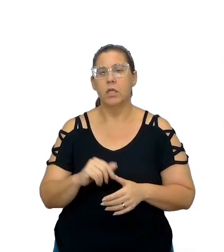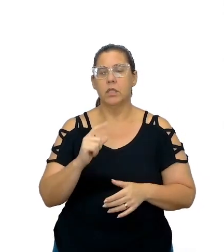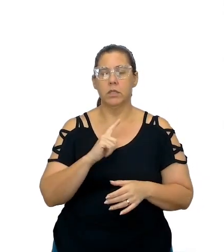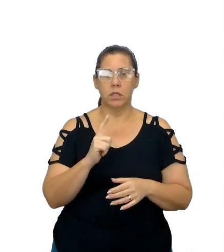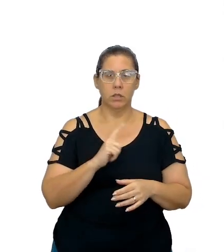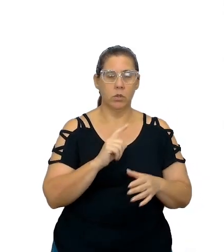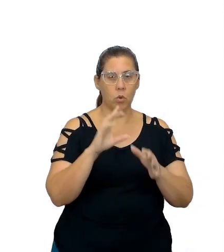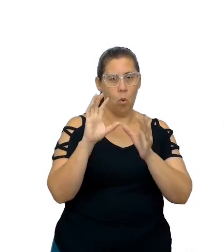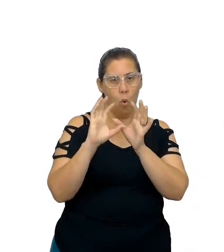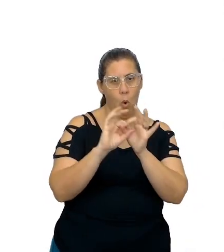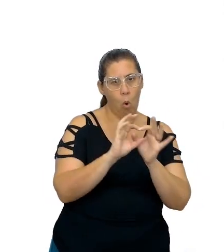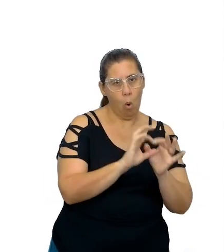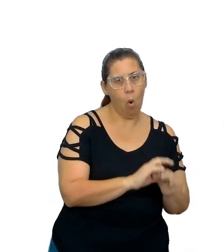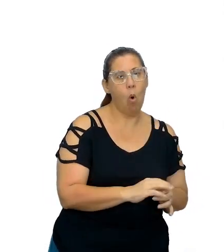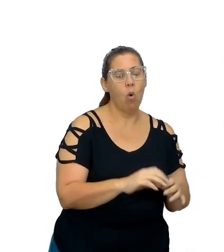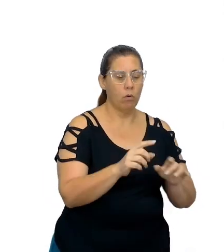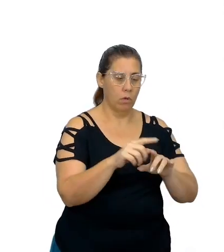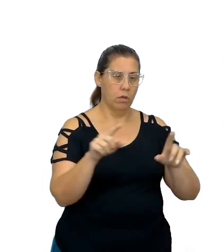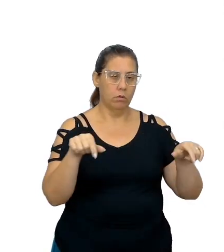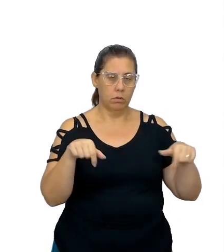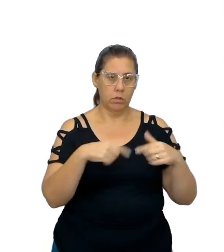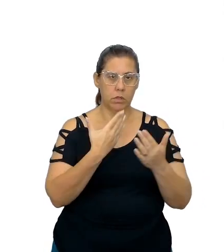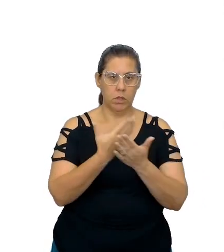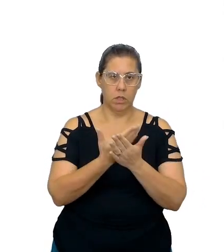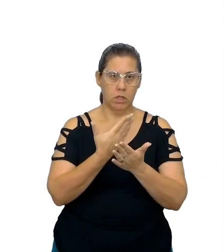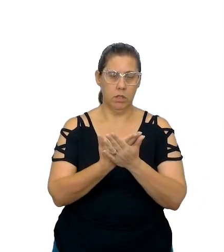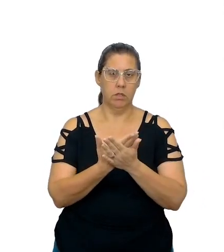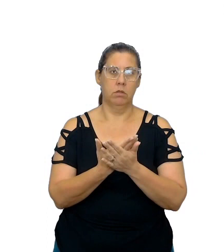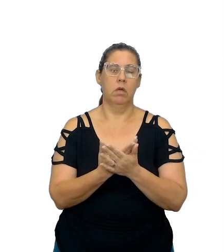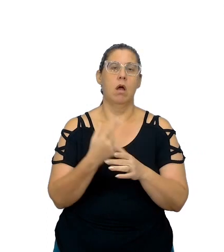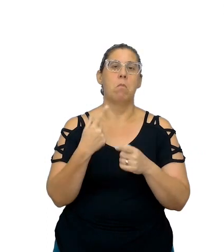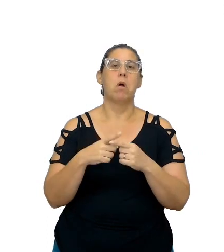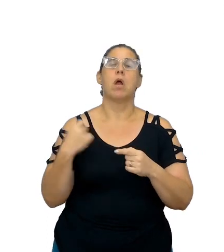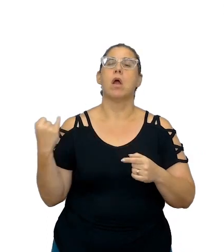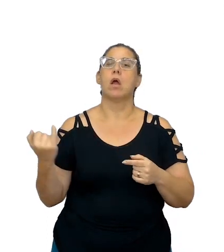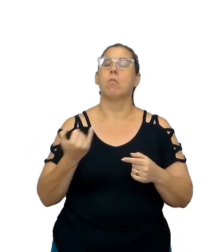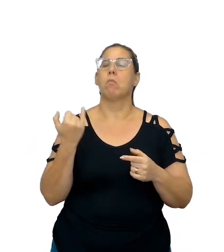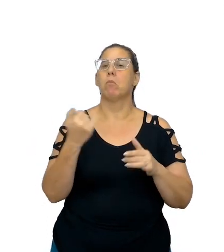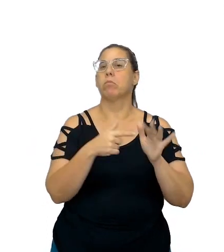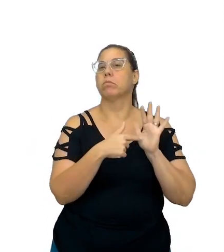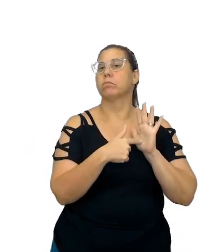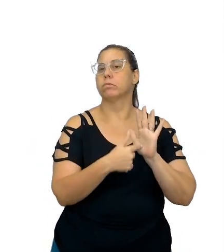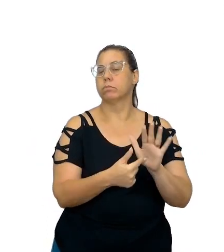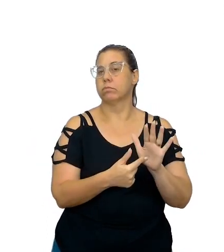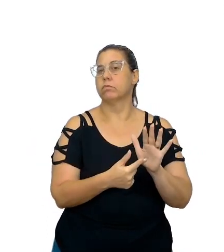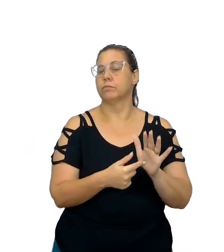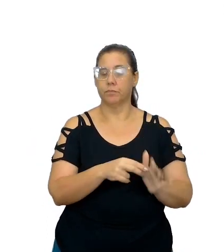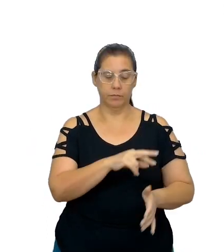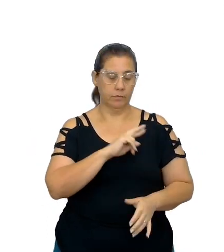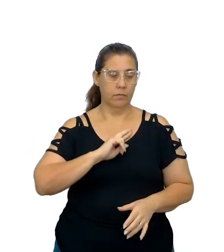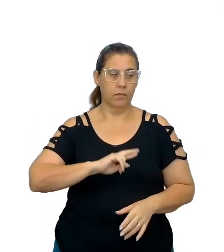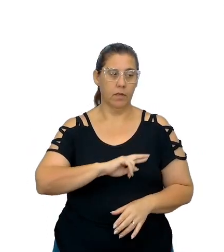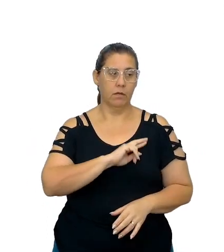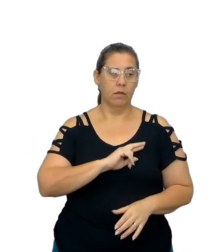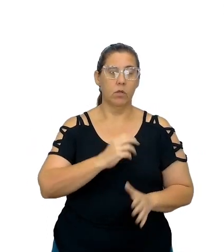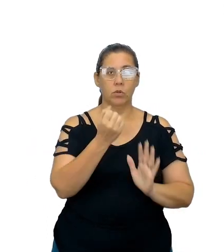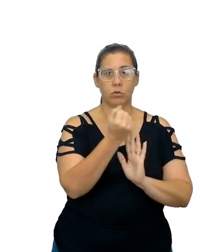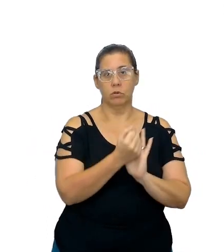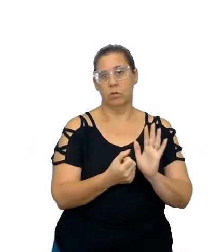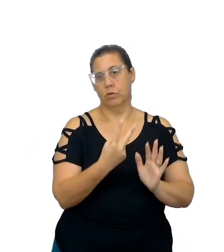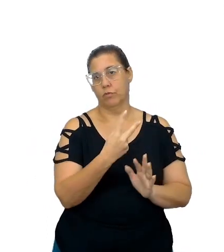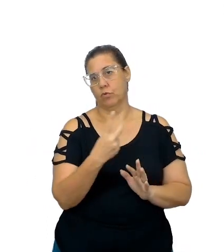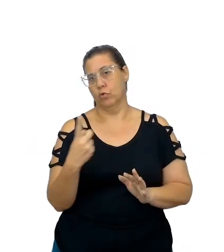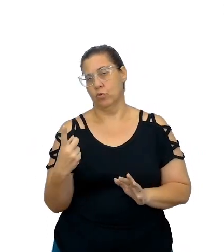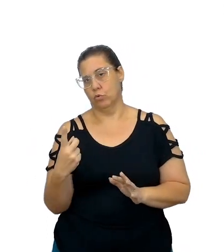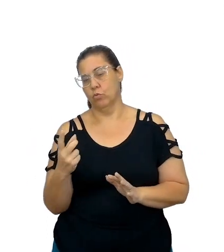dentro do contexto da sala de aula? E por que é importante trabalhar o gênero textual romance no contexto do século XXI para um